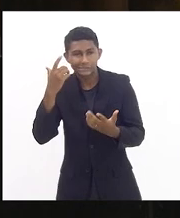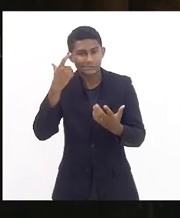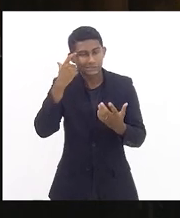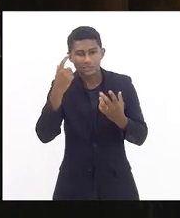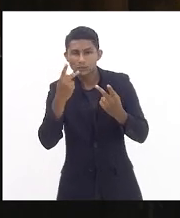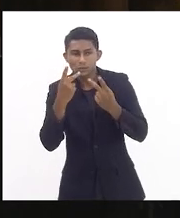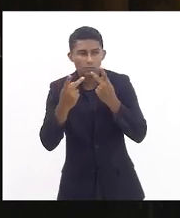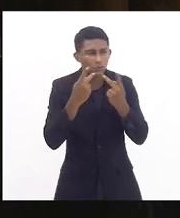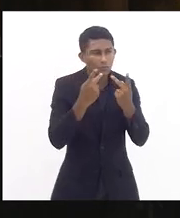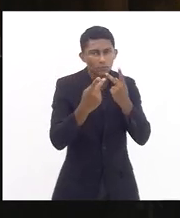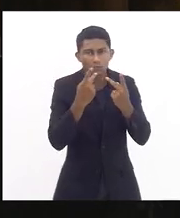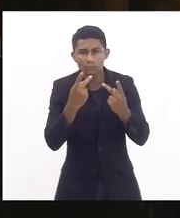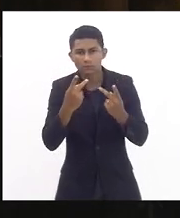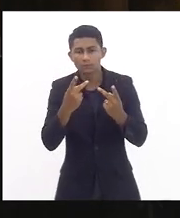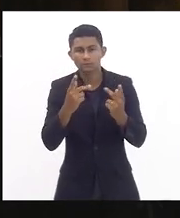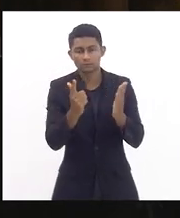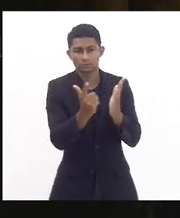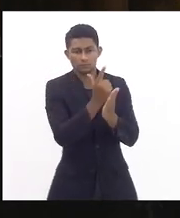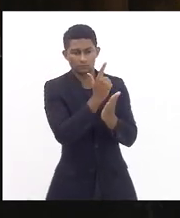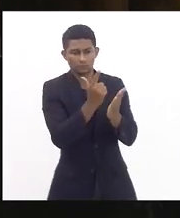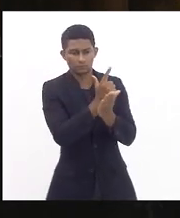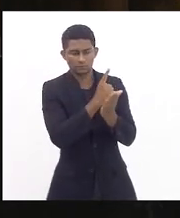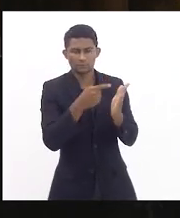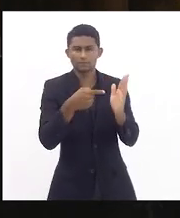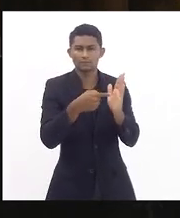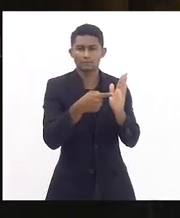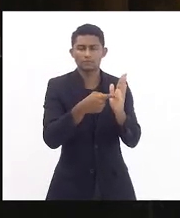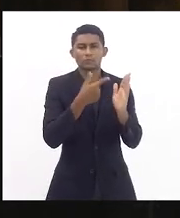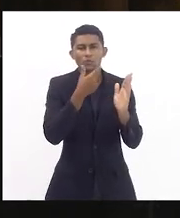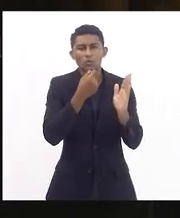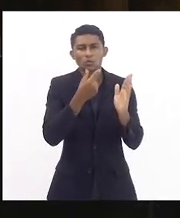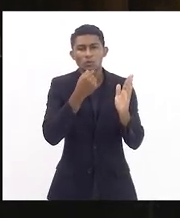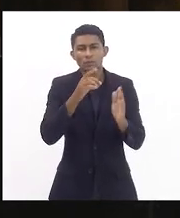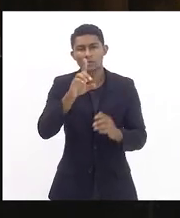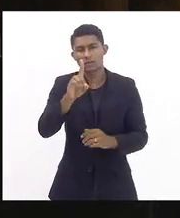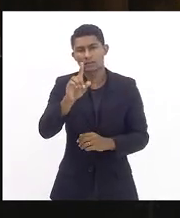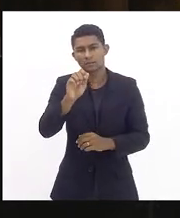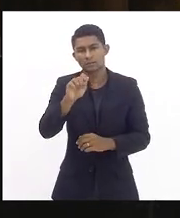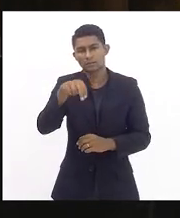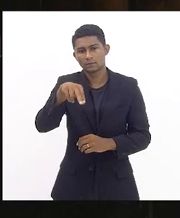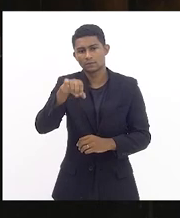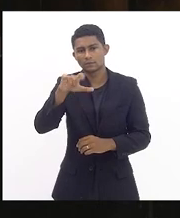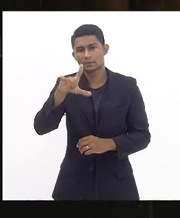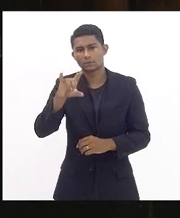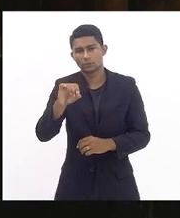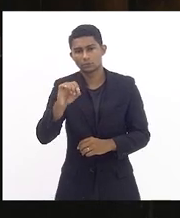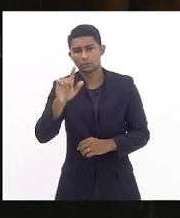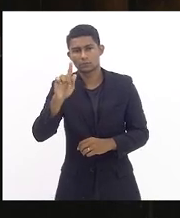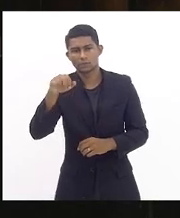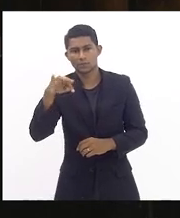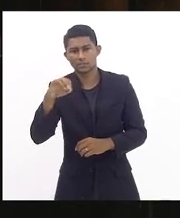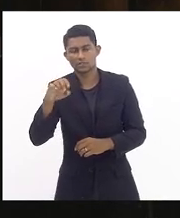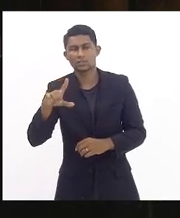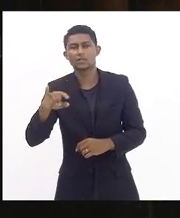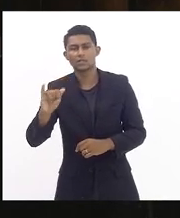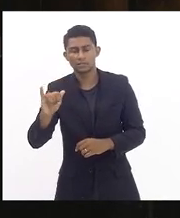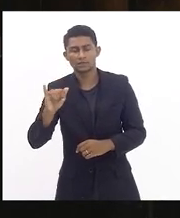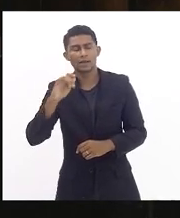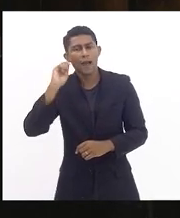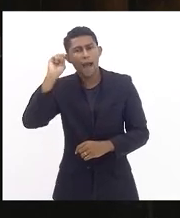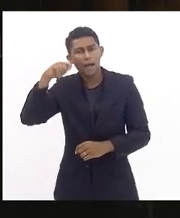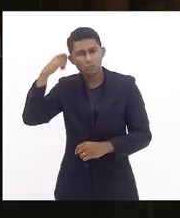escrito por, ou baseado no livro de Danilo Gentili, encenado por Porchat,